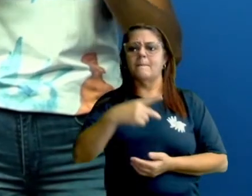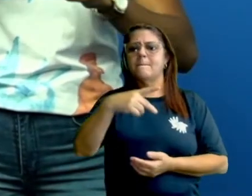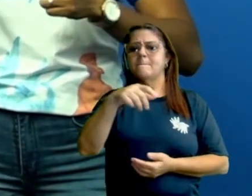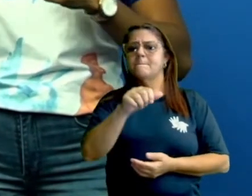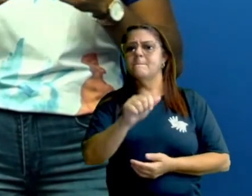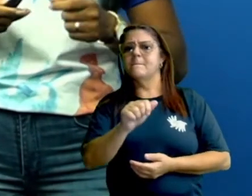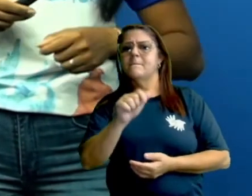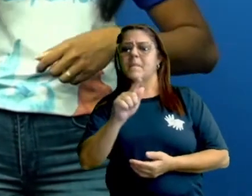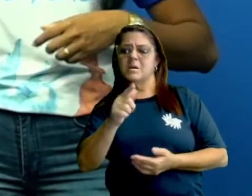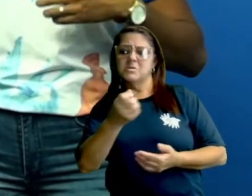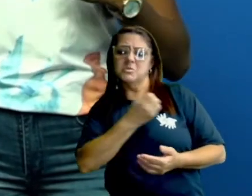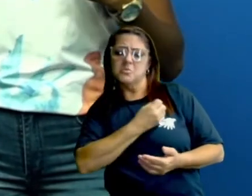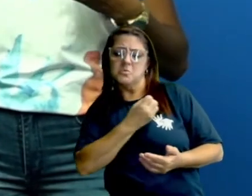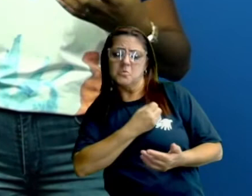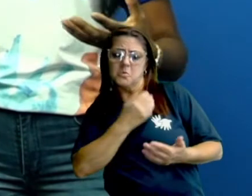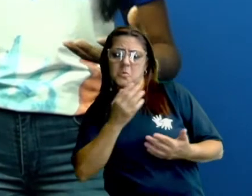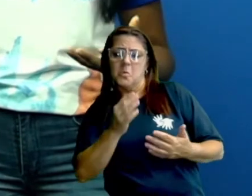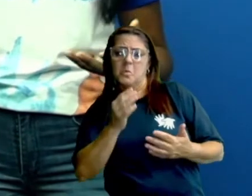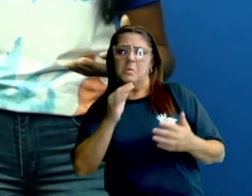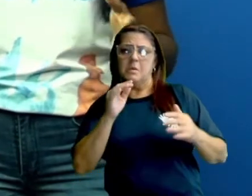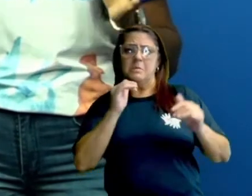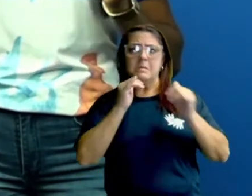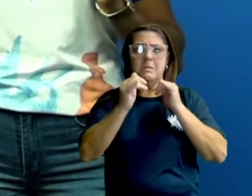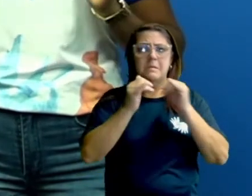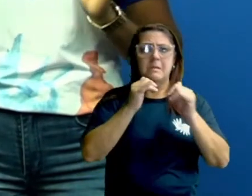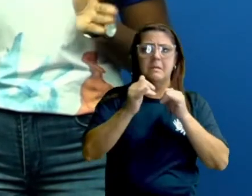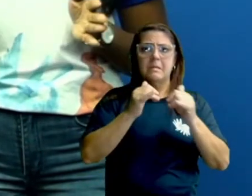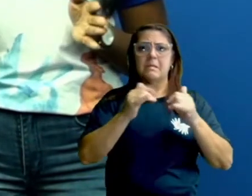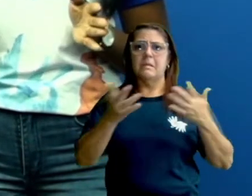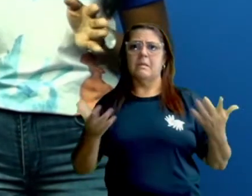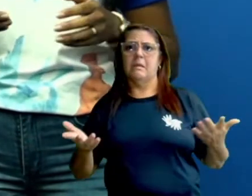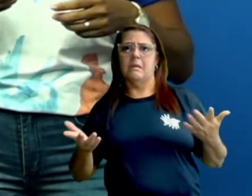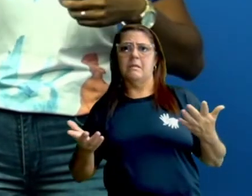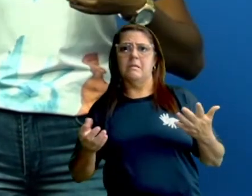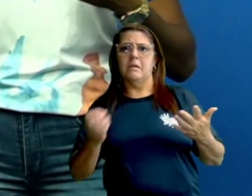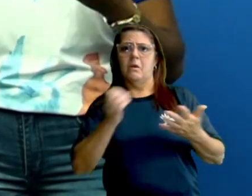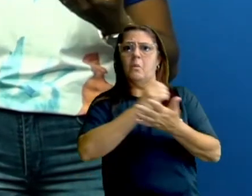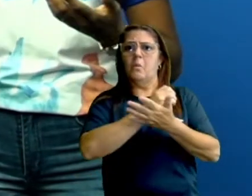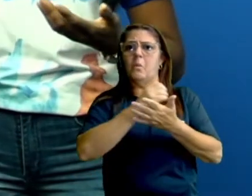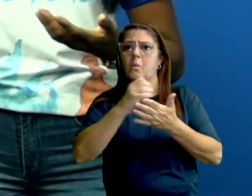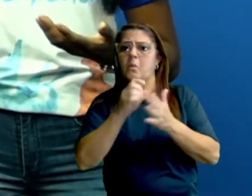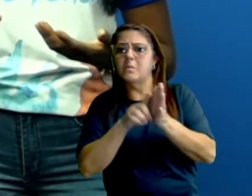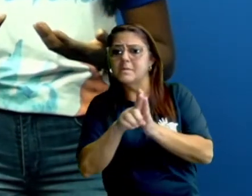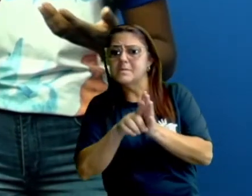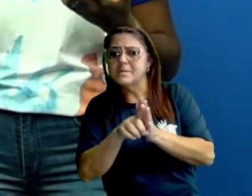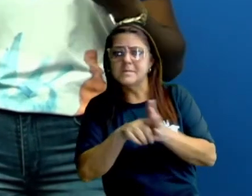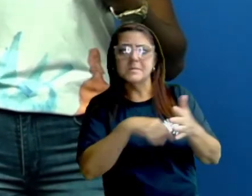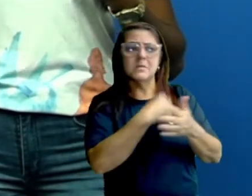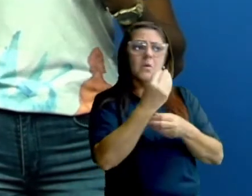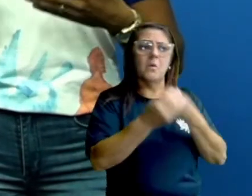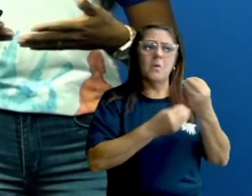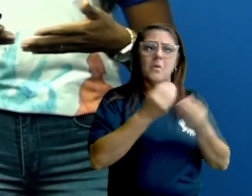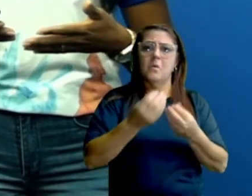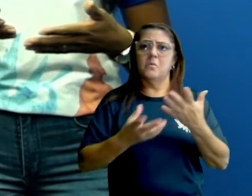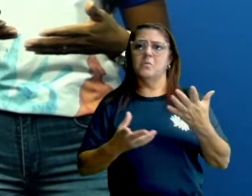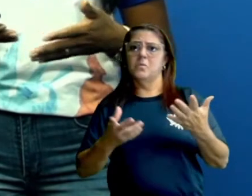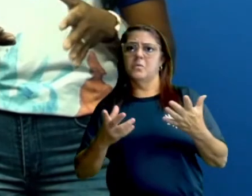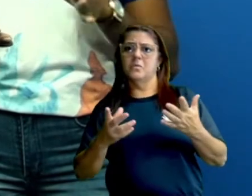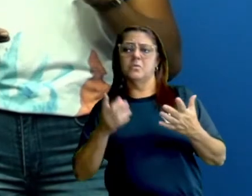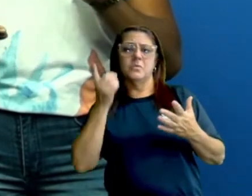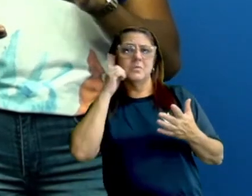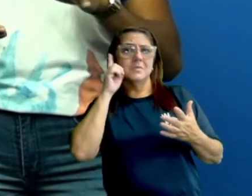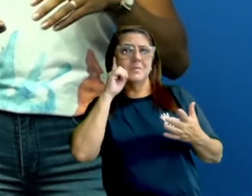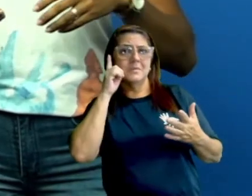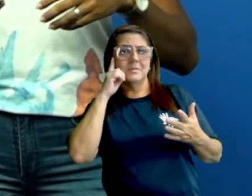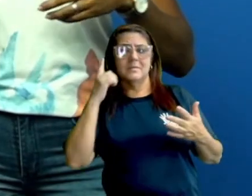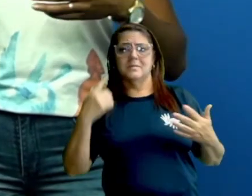funciona? Quais são os passos? Como preencher? Como é que ele vem para você e como é que você consegue colocar no dia a